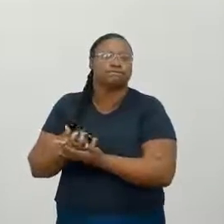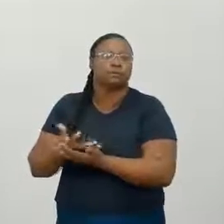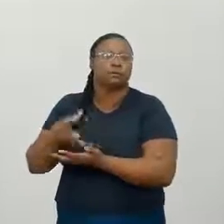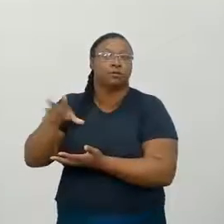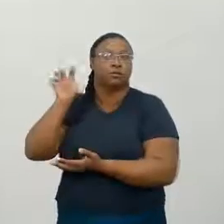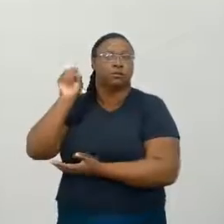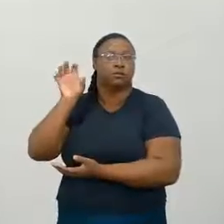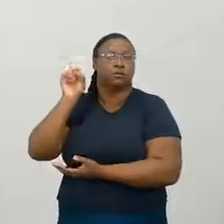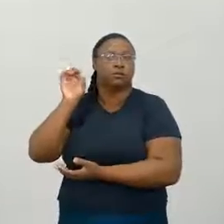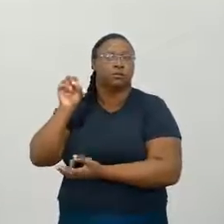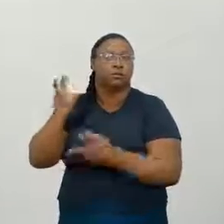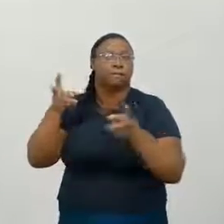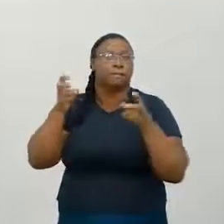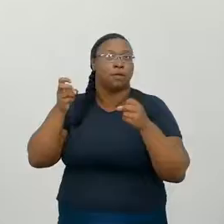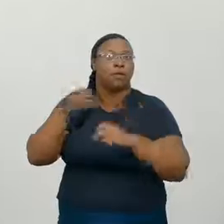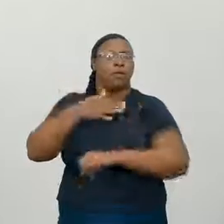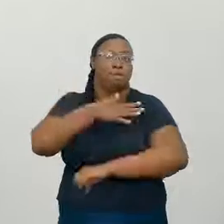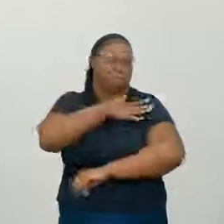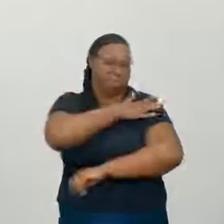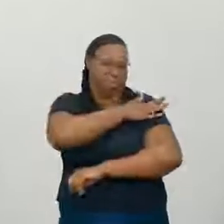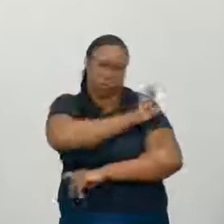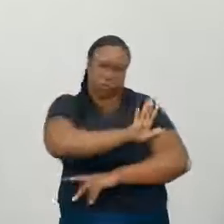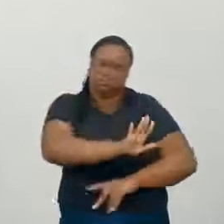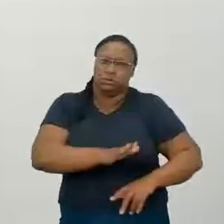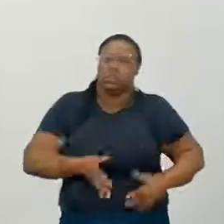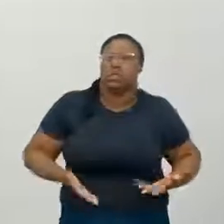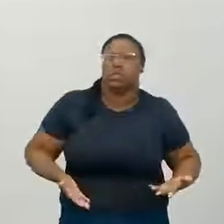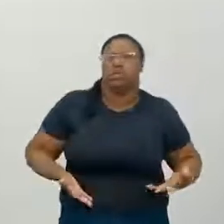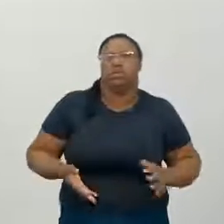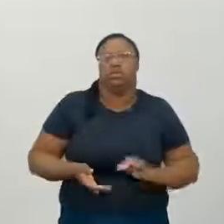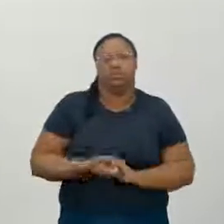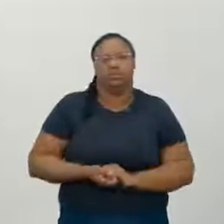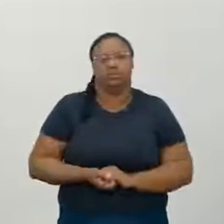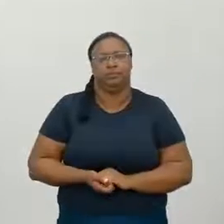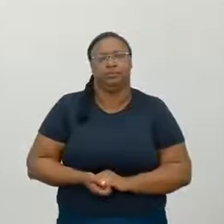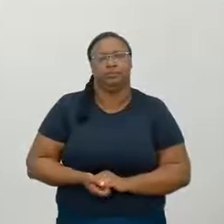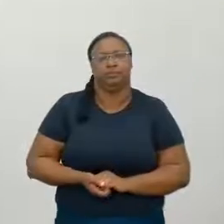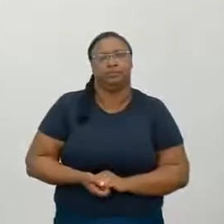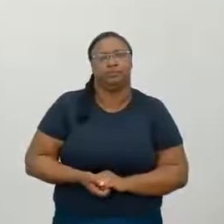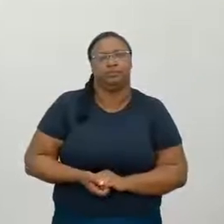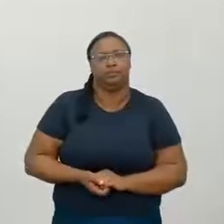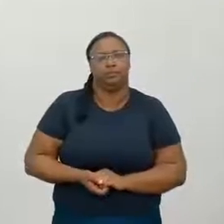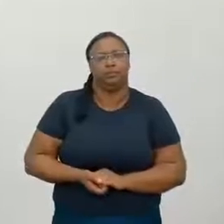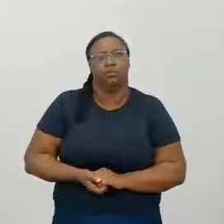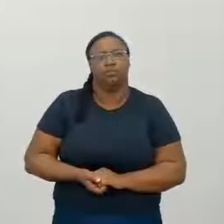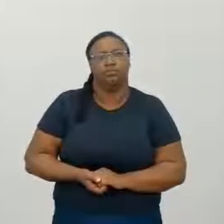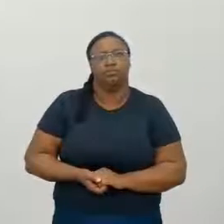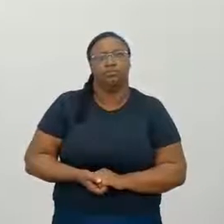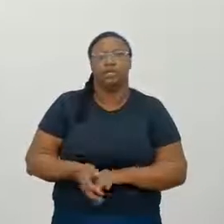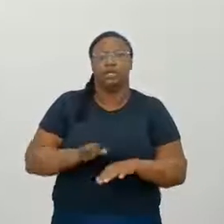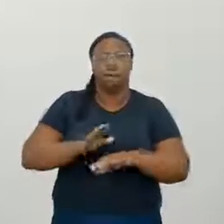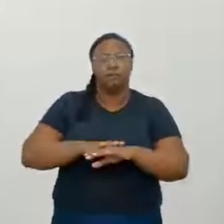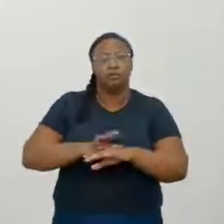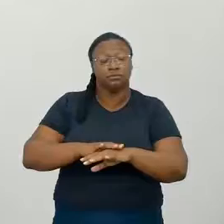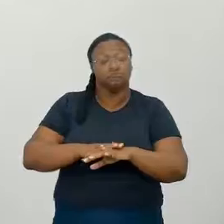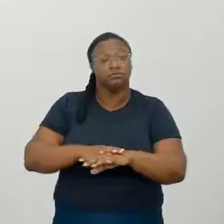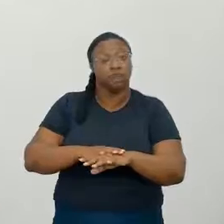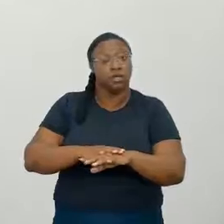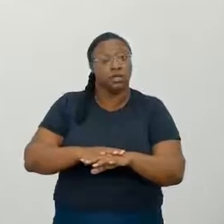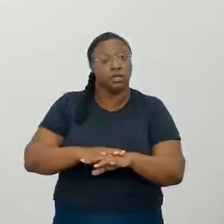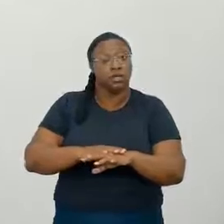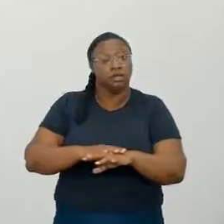com questões ligadas a preconceito, com discriminação, né? Então muito importante importante fazer, né, além da curadoria,